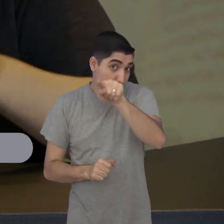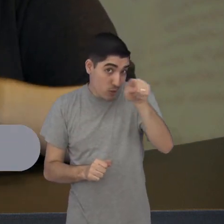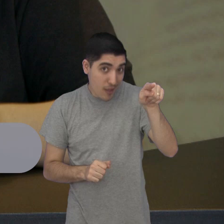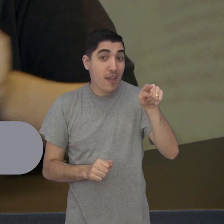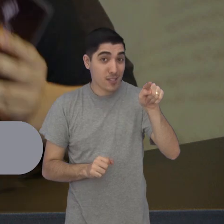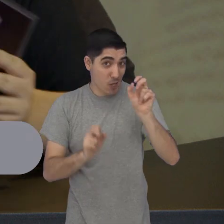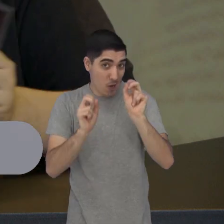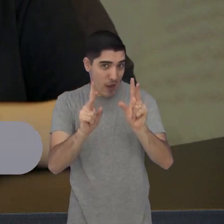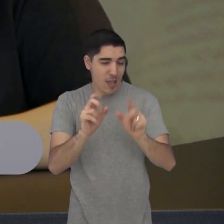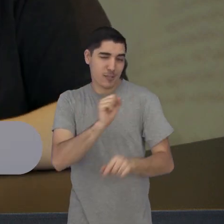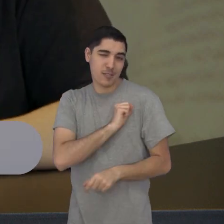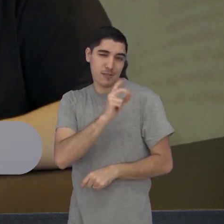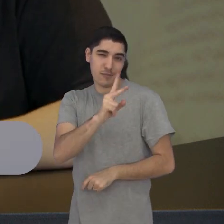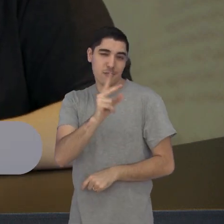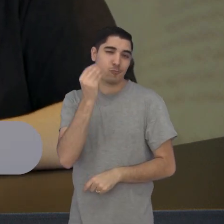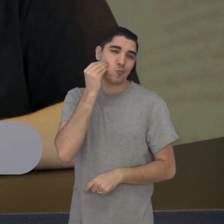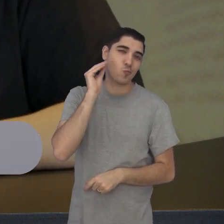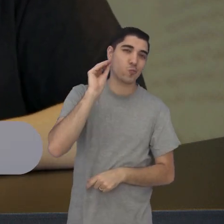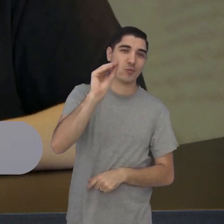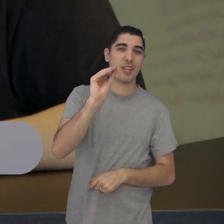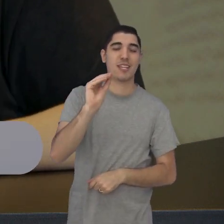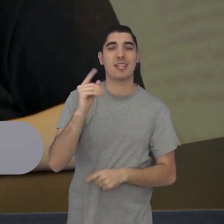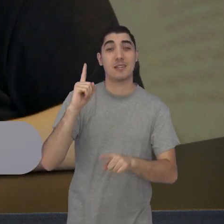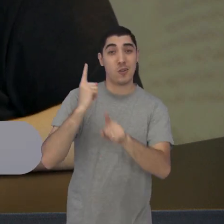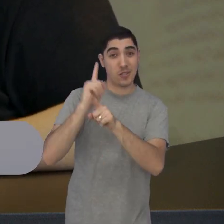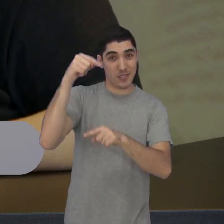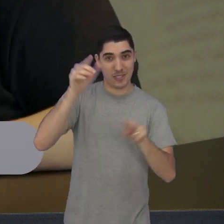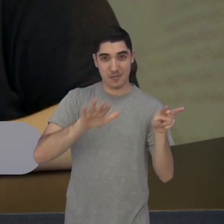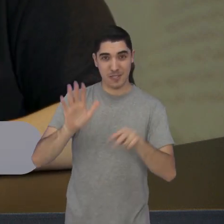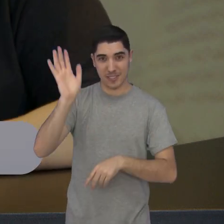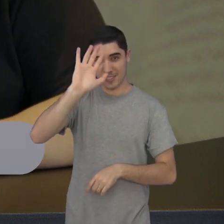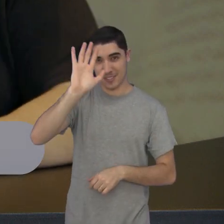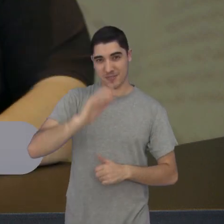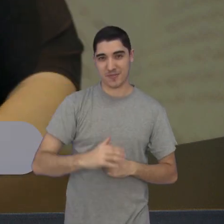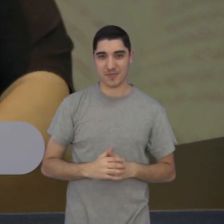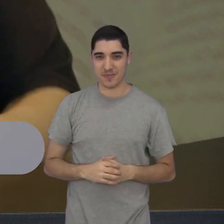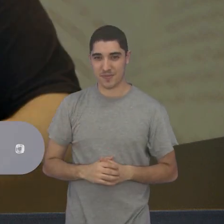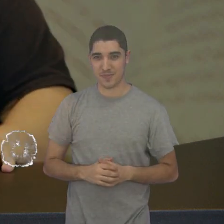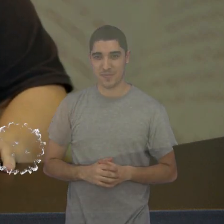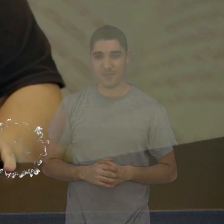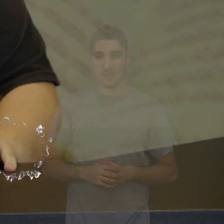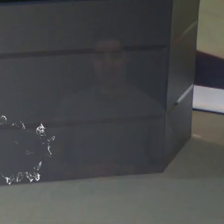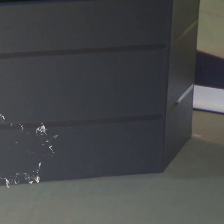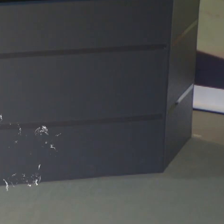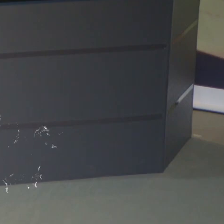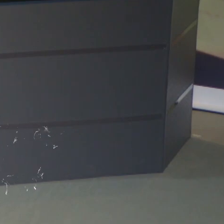que até mesmo pode ser você, tá? Então é nóis, beijo e até semana que vem. Fui!